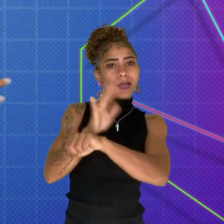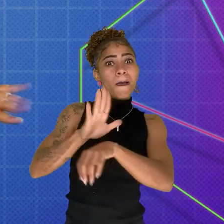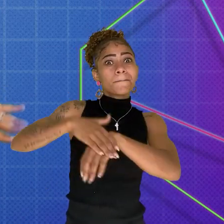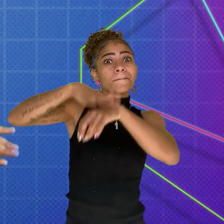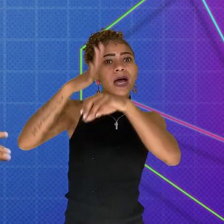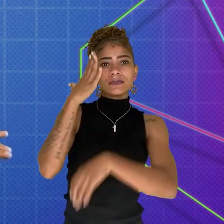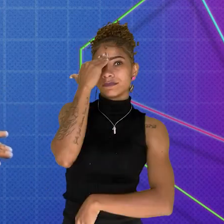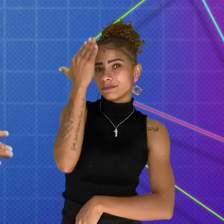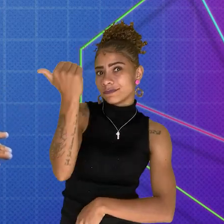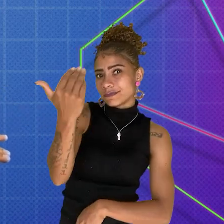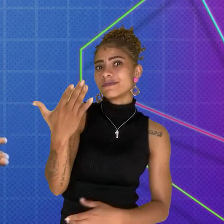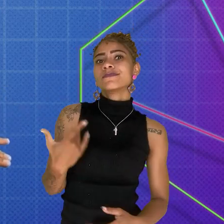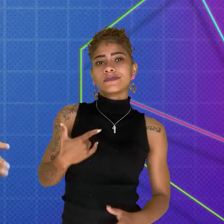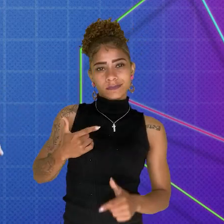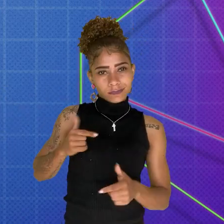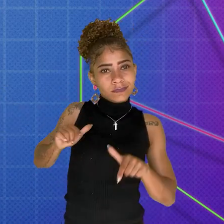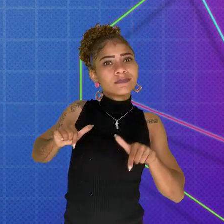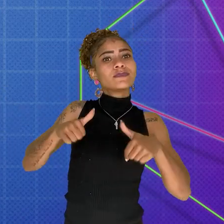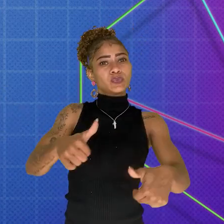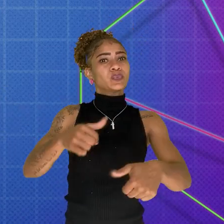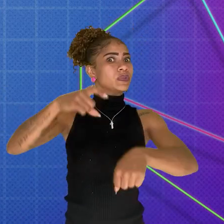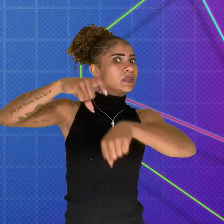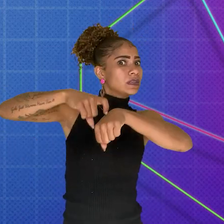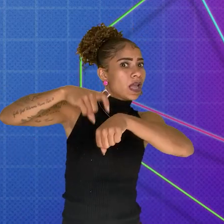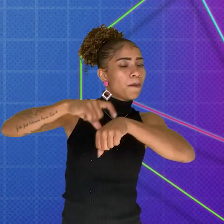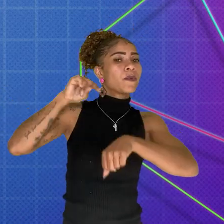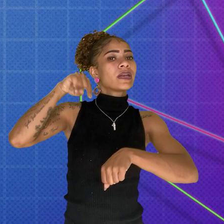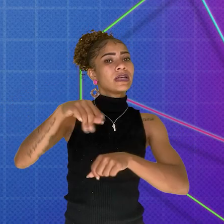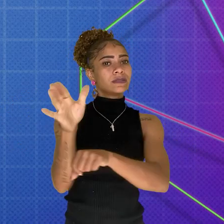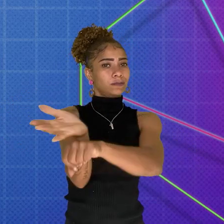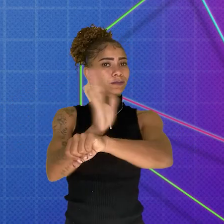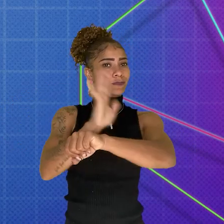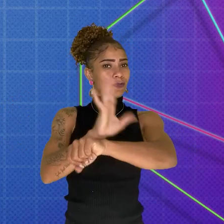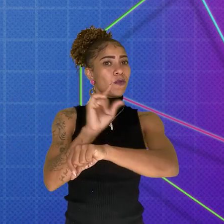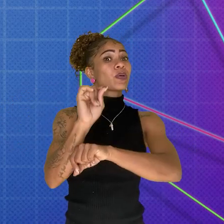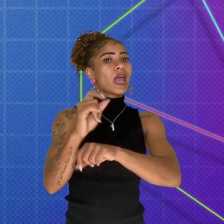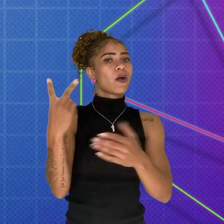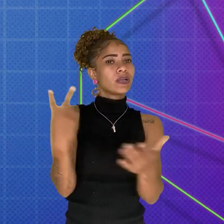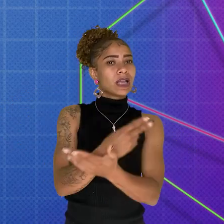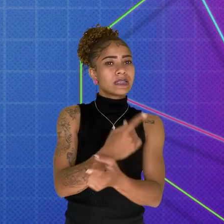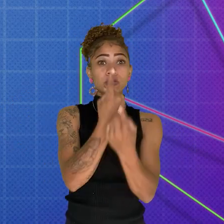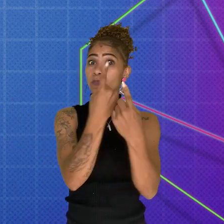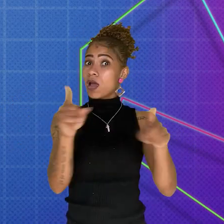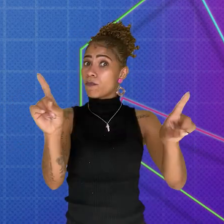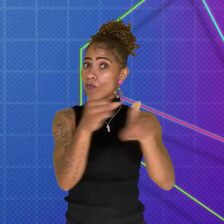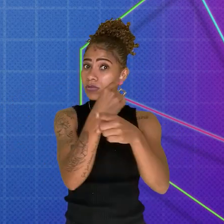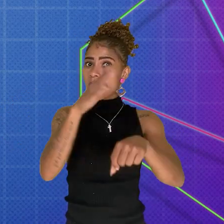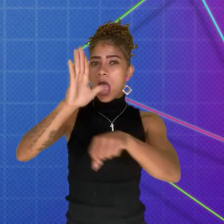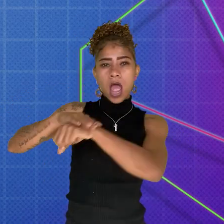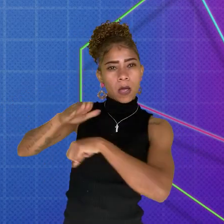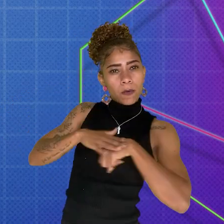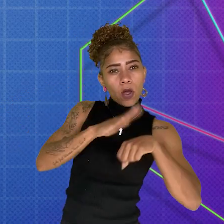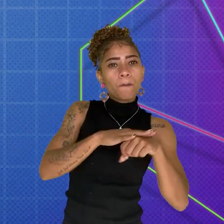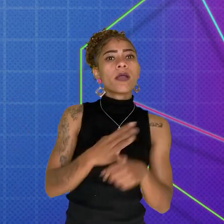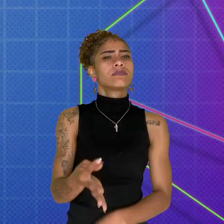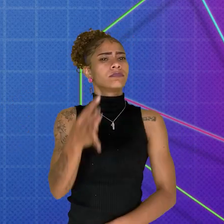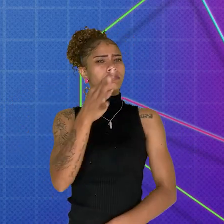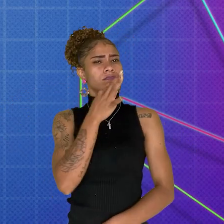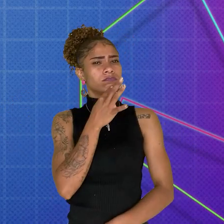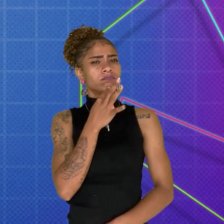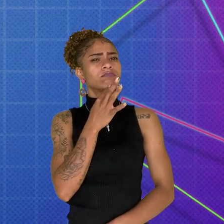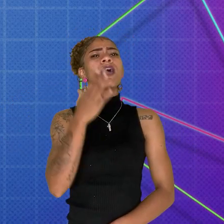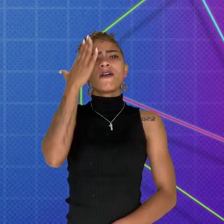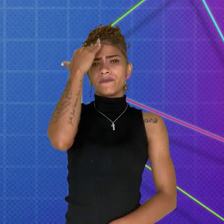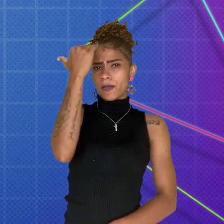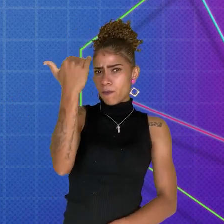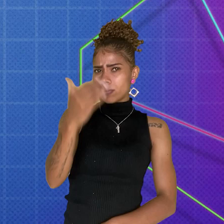ação mais famosas e lucrativas de todos os tempos. Nesse filme rola uma trilha sonora, e essa trilha sonora bem